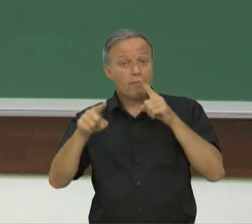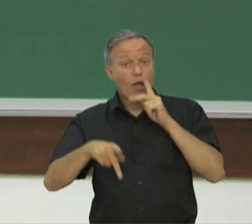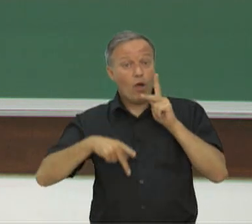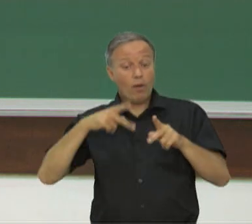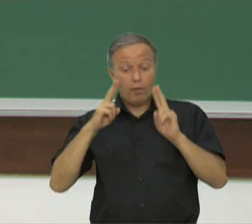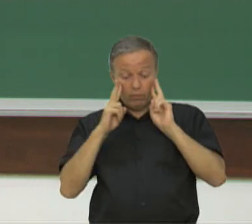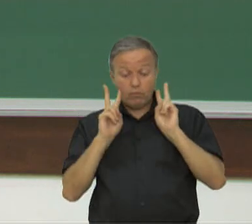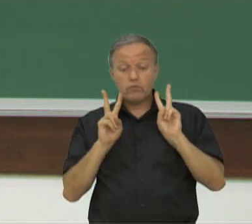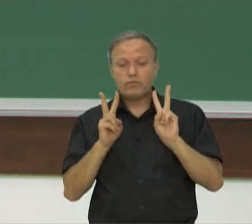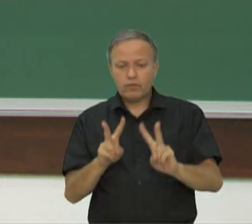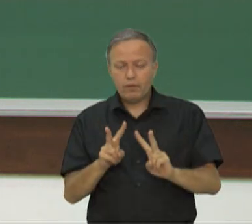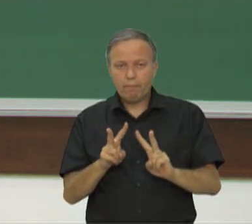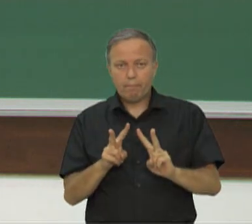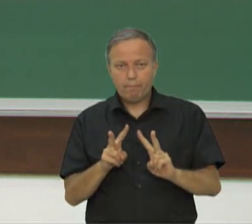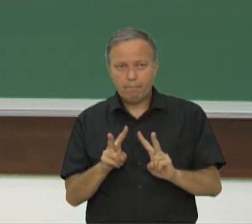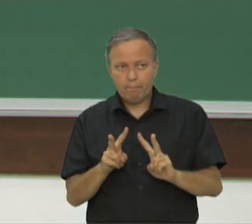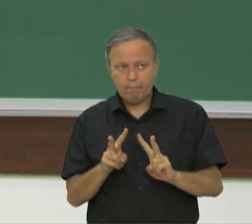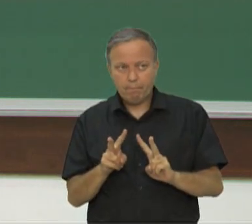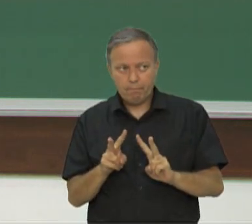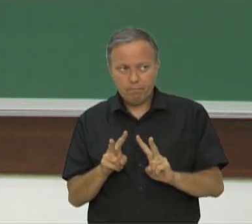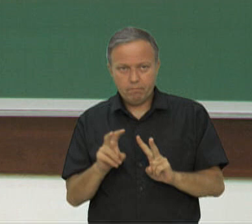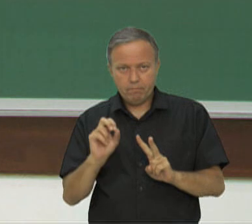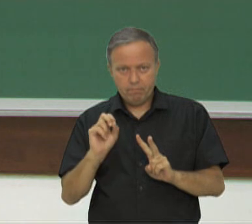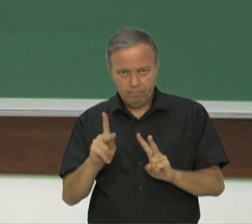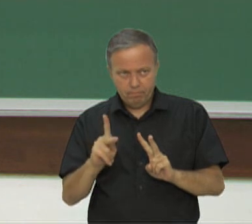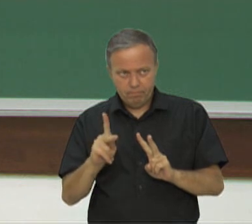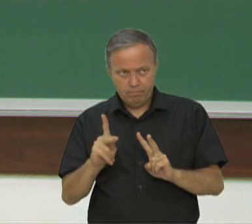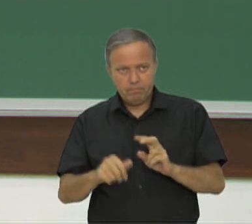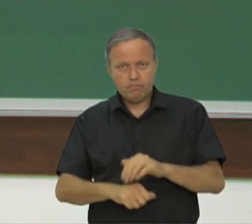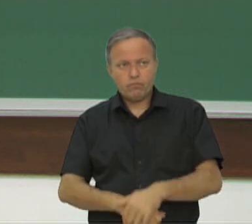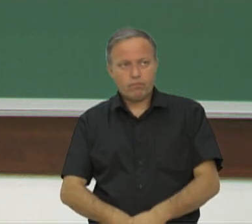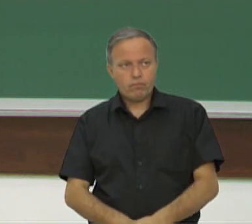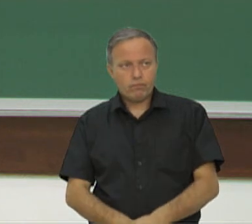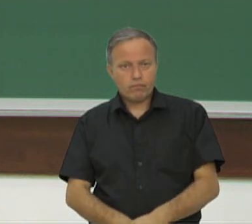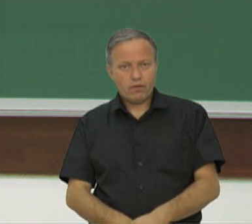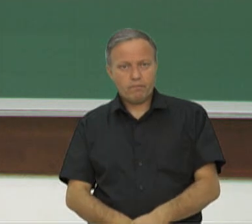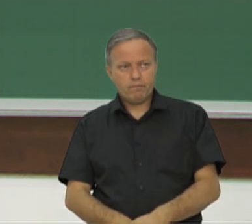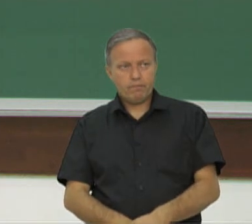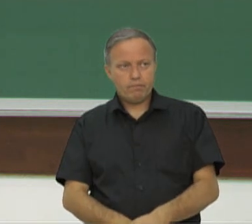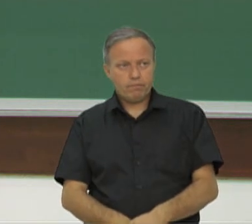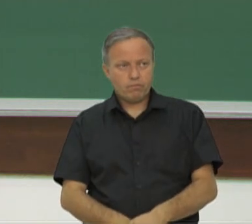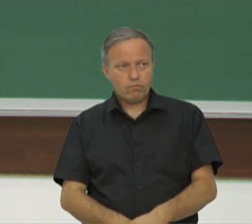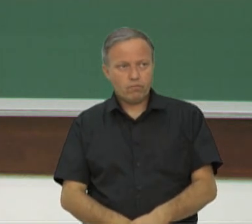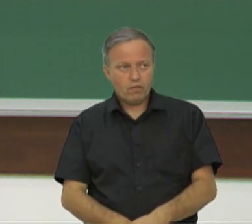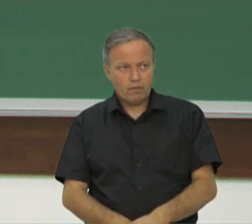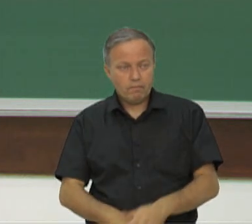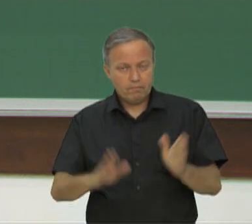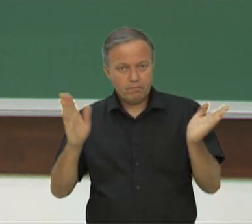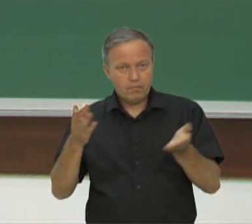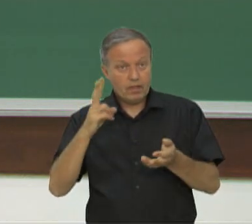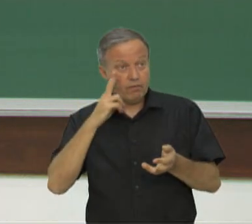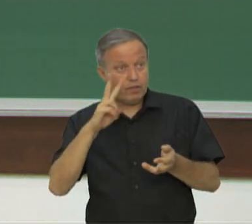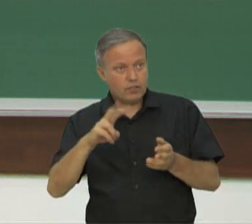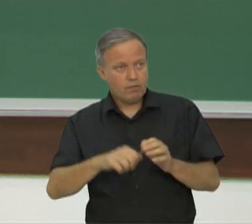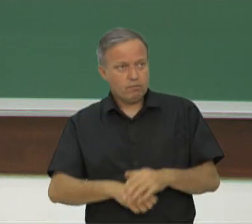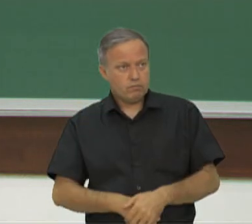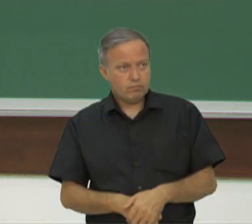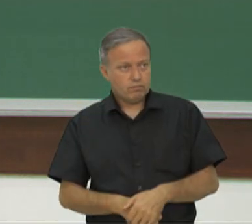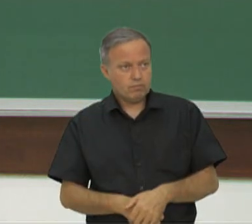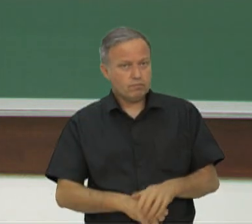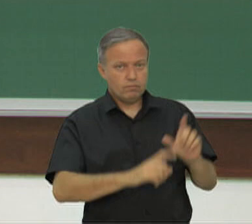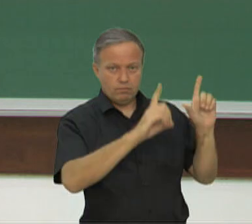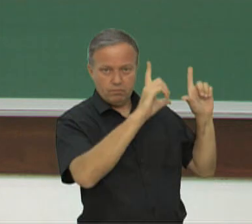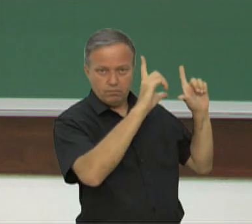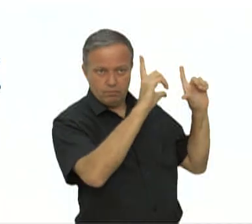É apreciado por todas as pessoas, certo? Muito bem. Aqui, eu tenho o Vicky